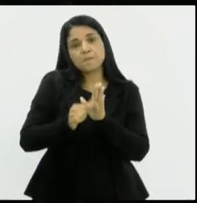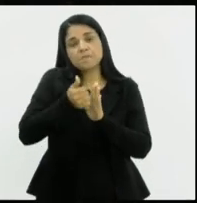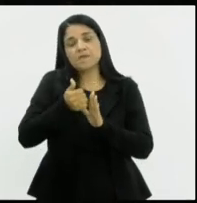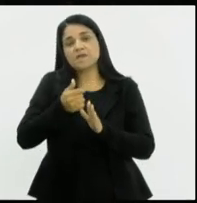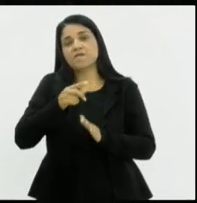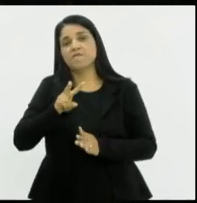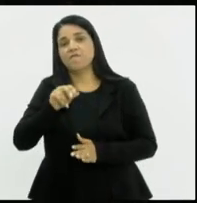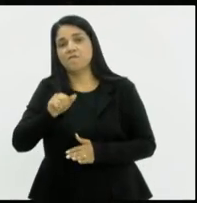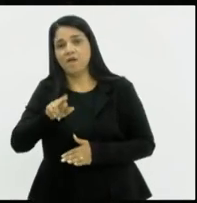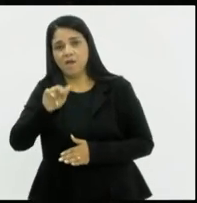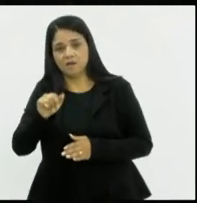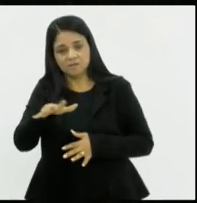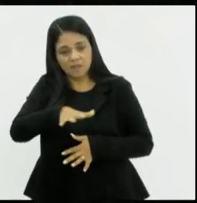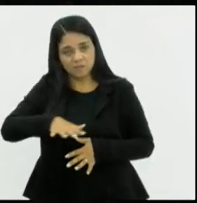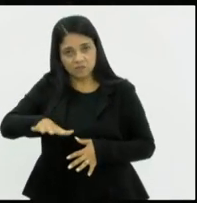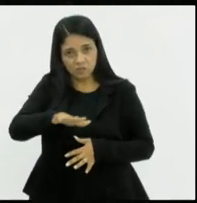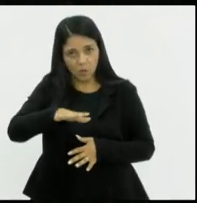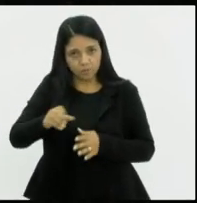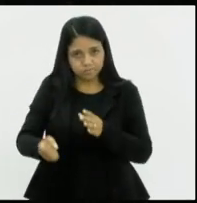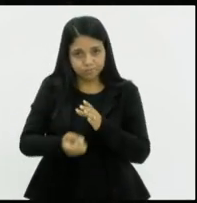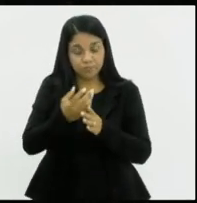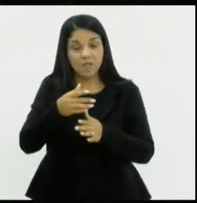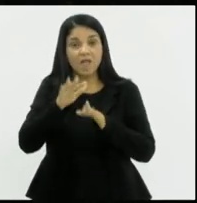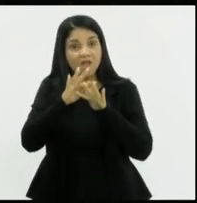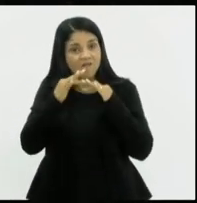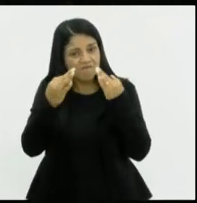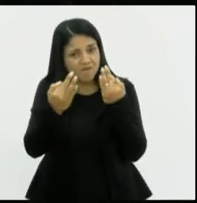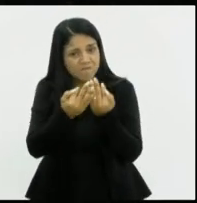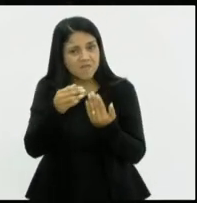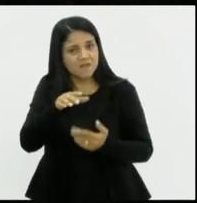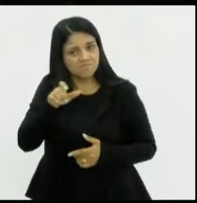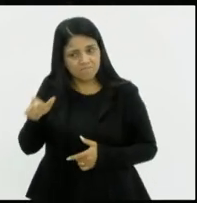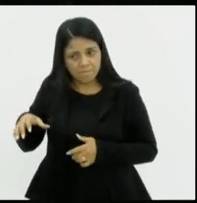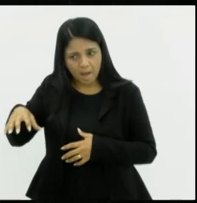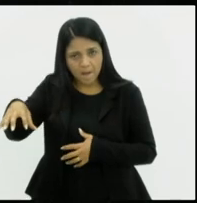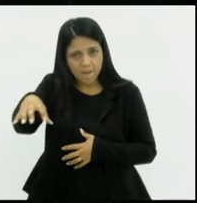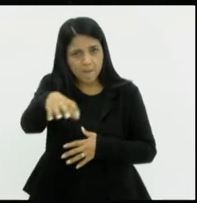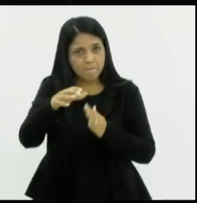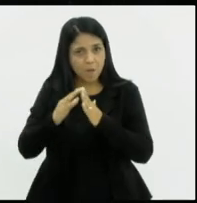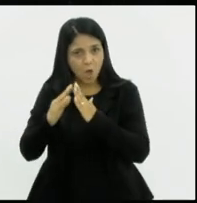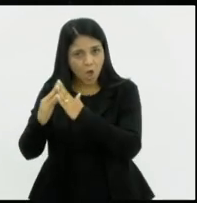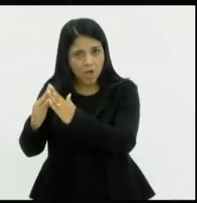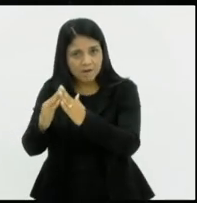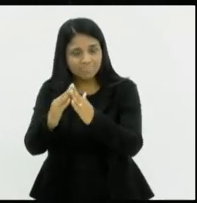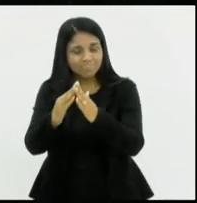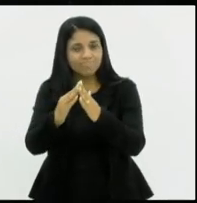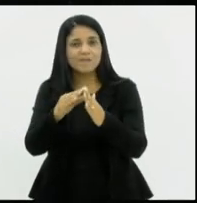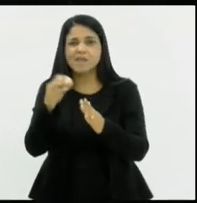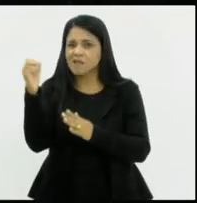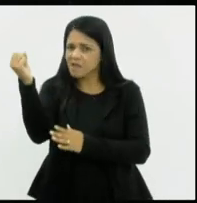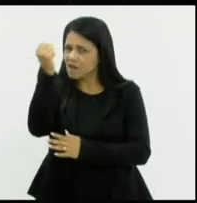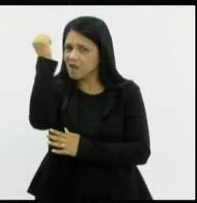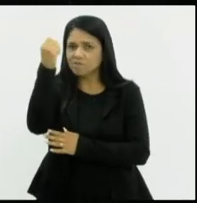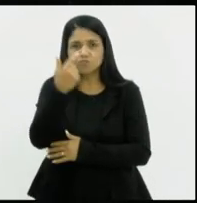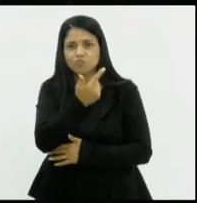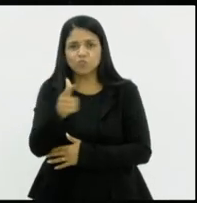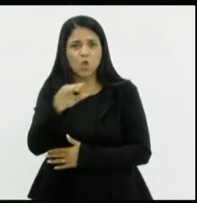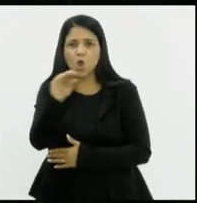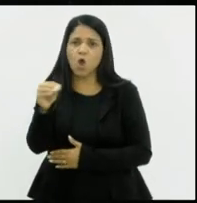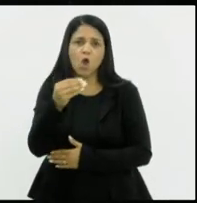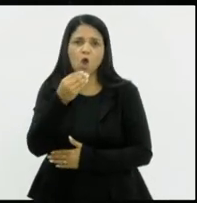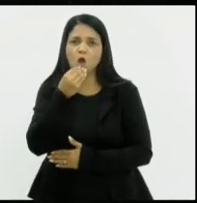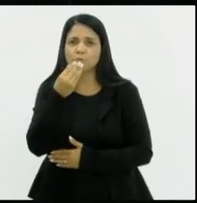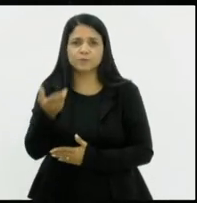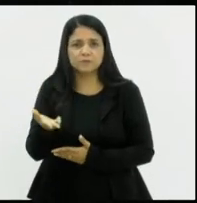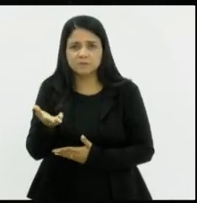situação dessas famílias é muito grave, porque elas não têm oportunidade de dar uma vida digna